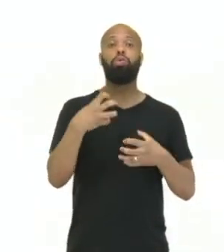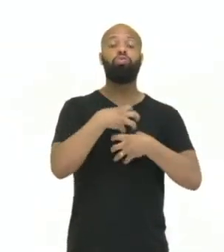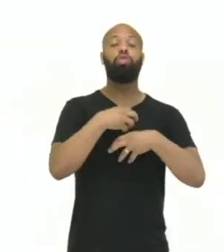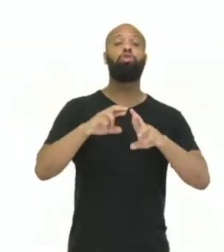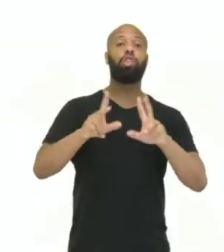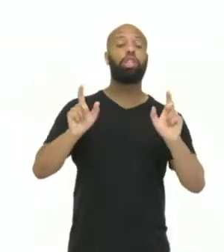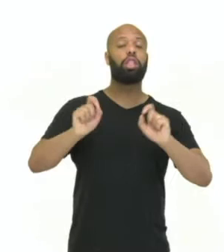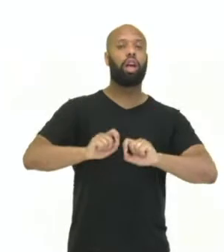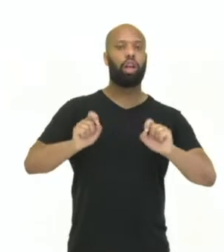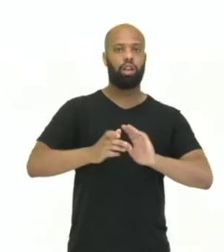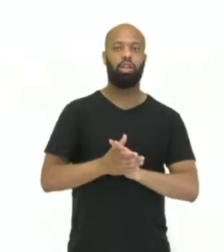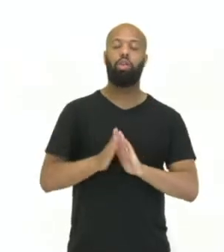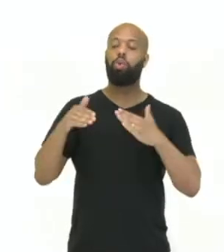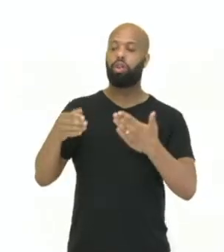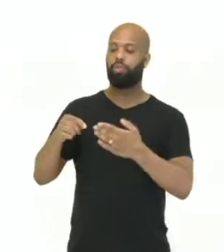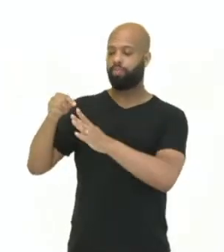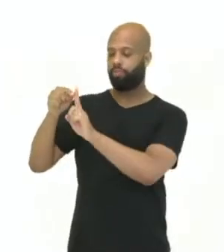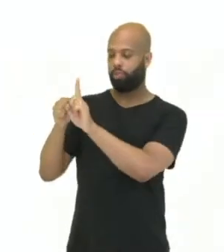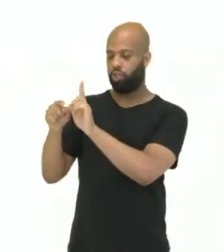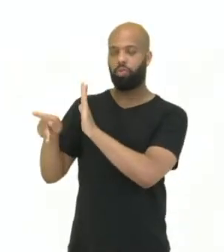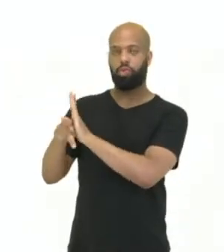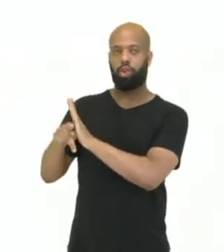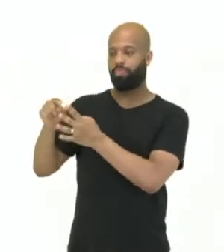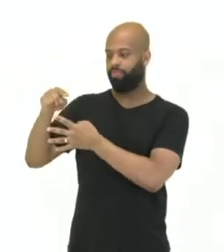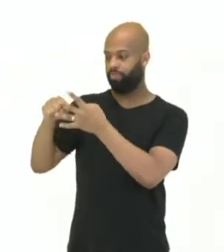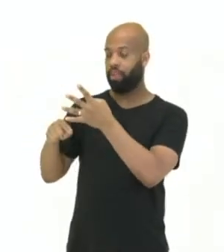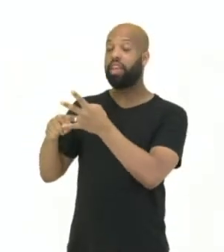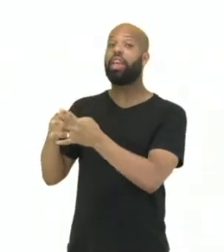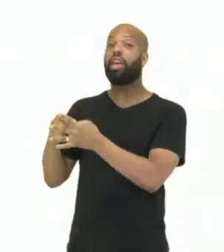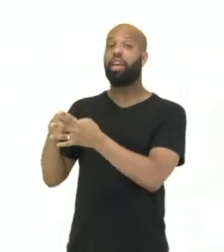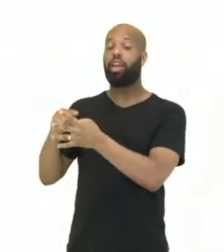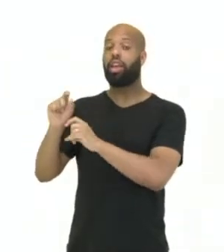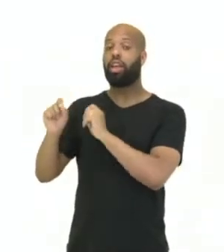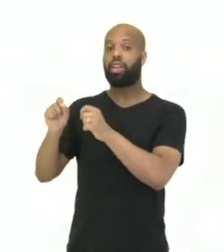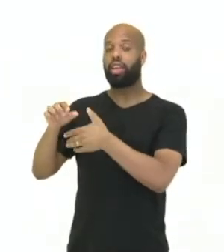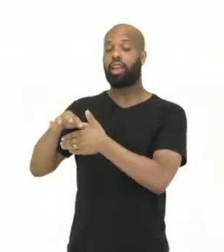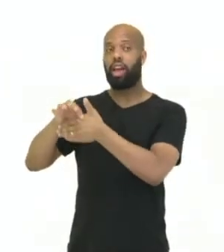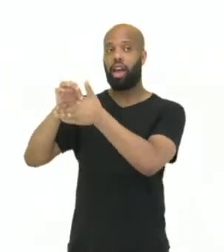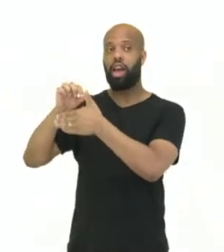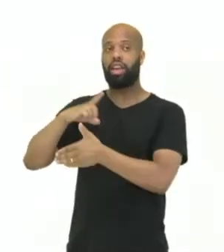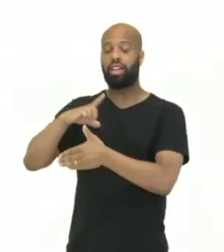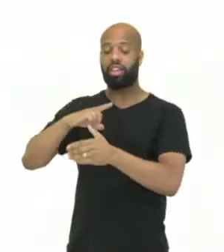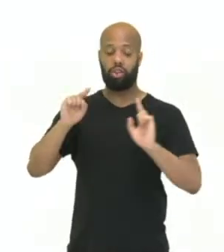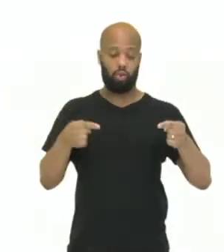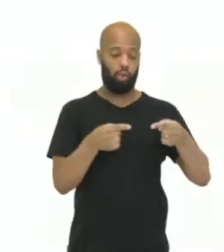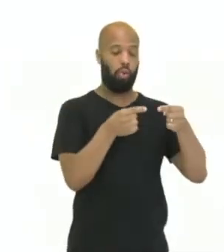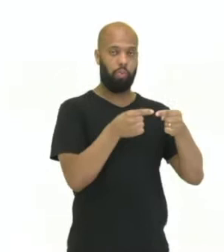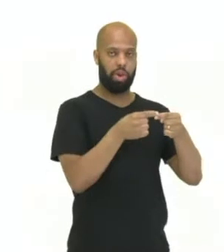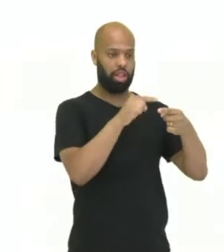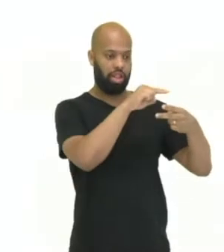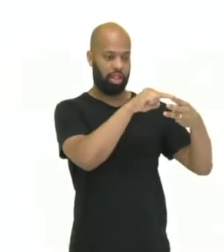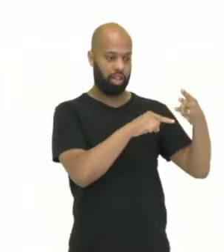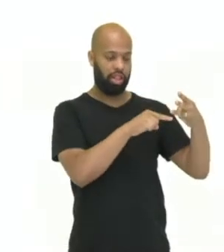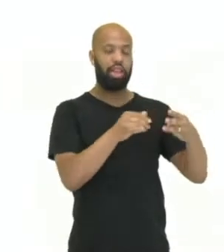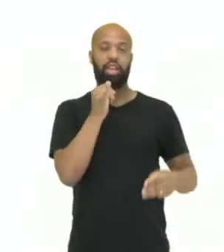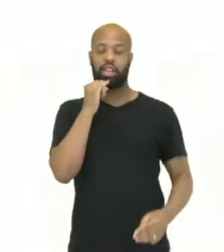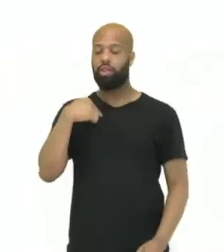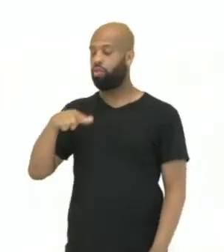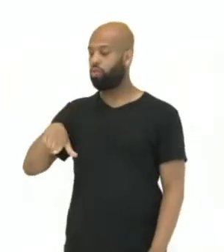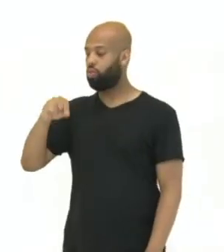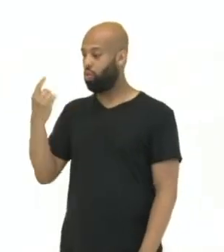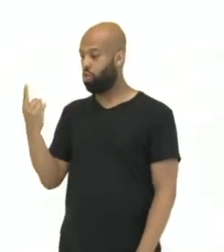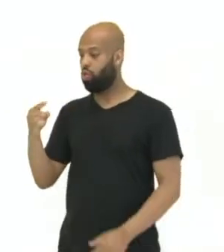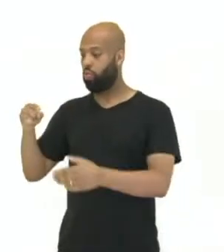para cada tipo de carne, temos três possibilidades. Se eu escolher uma carne, eu posso escolher